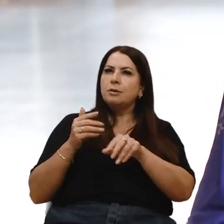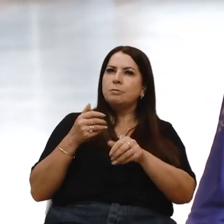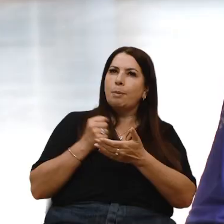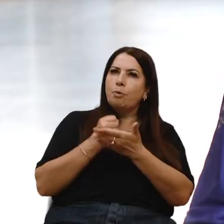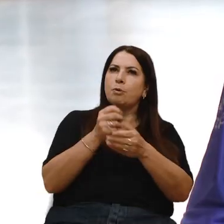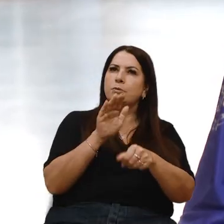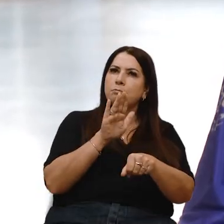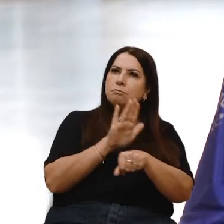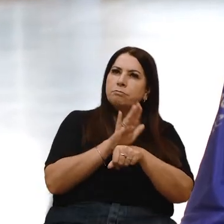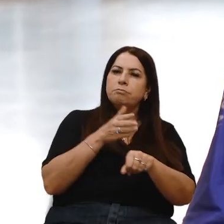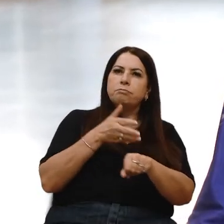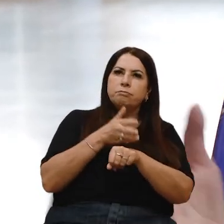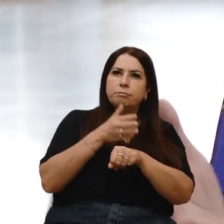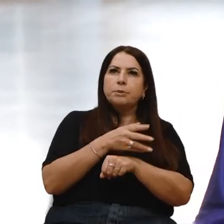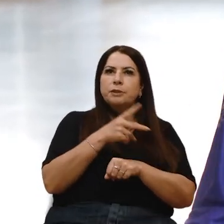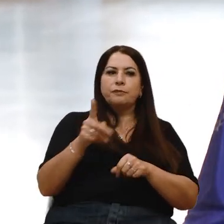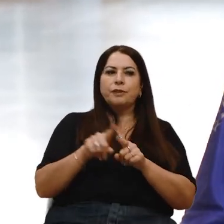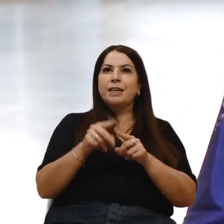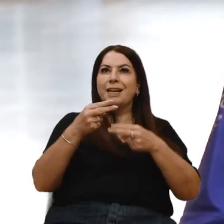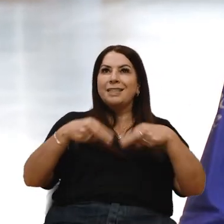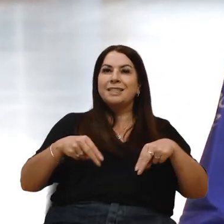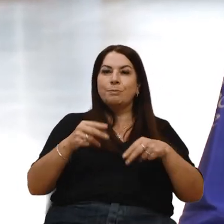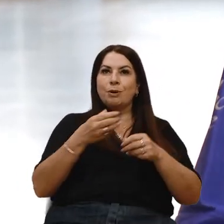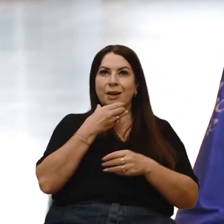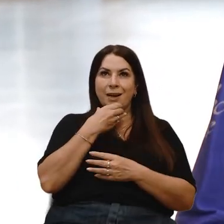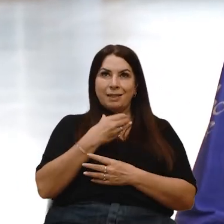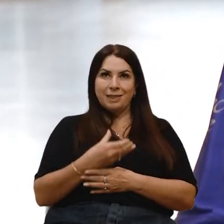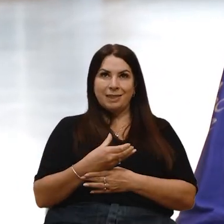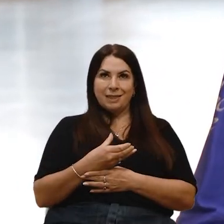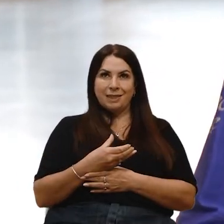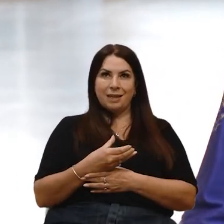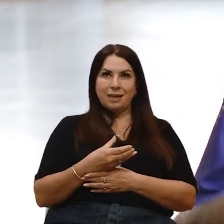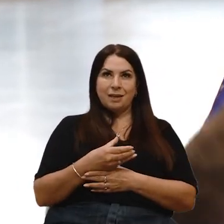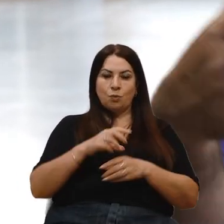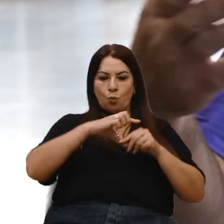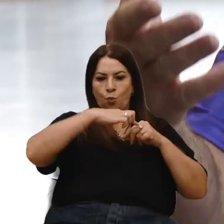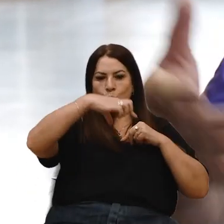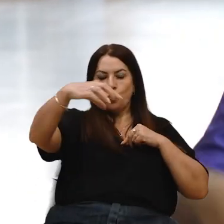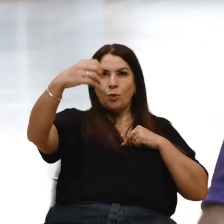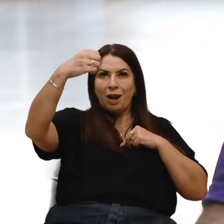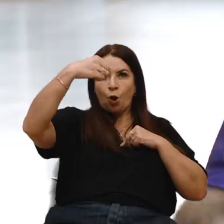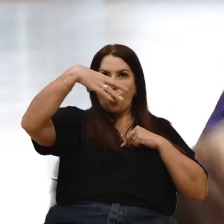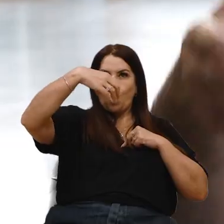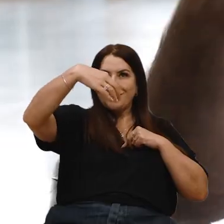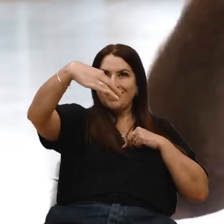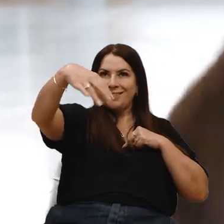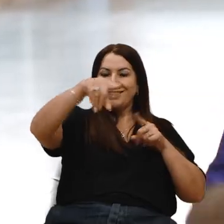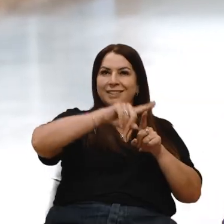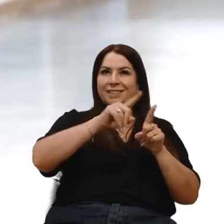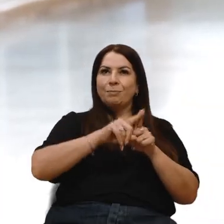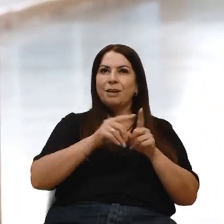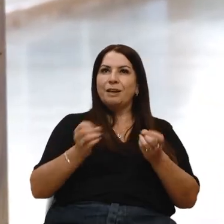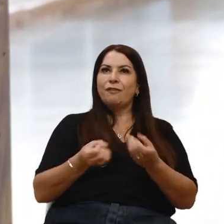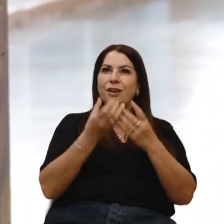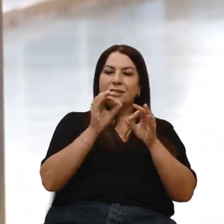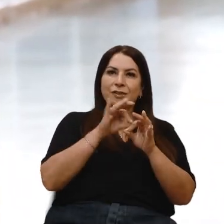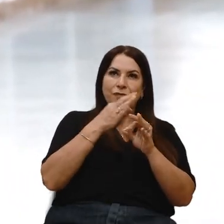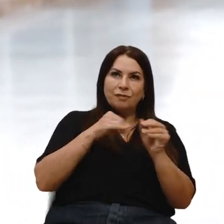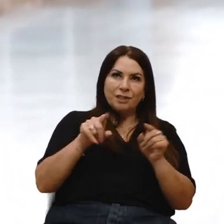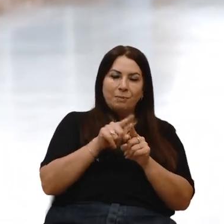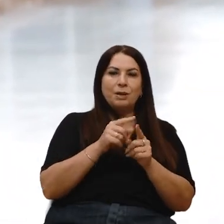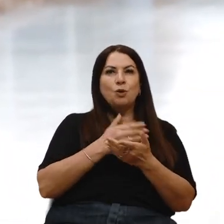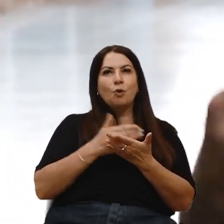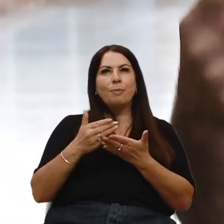também participando, como tu colocou o lançamento do Natal, o túnel lá de LEDs, agora com alusivo à Festa da